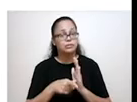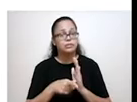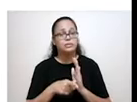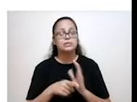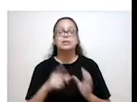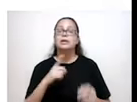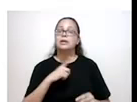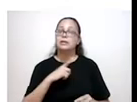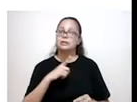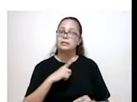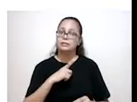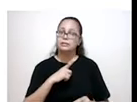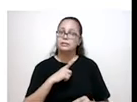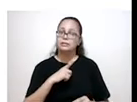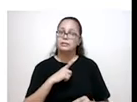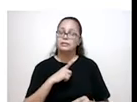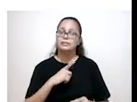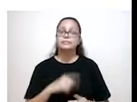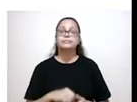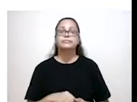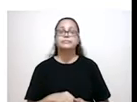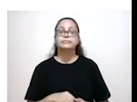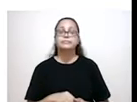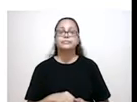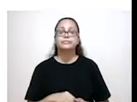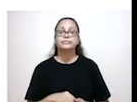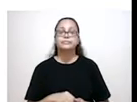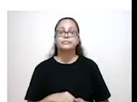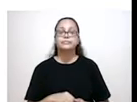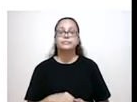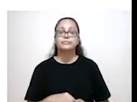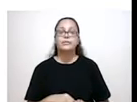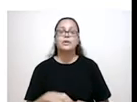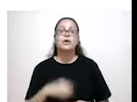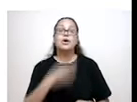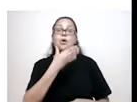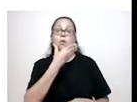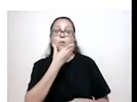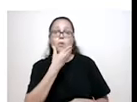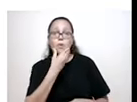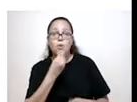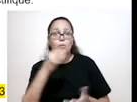vai ter uma predominância do antropocentrismo. Ok?